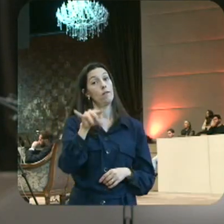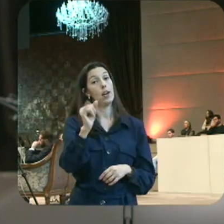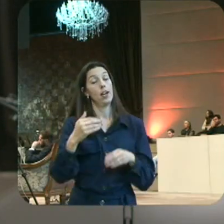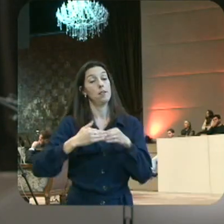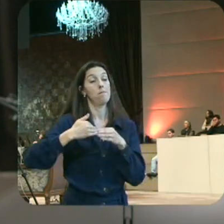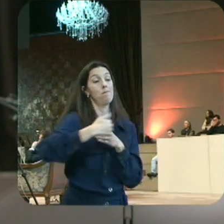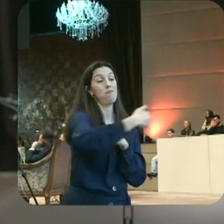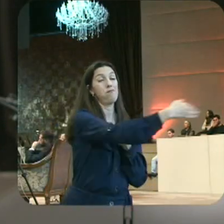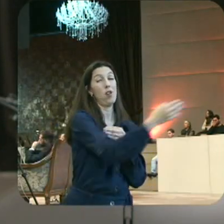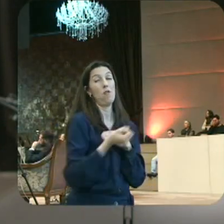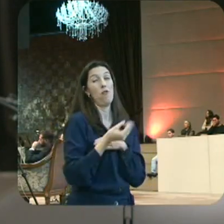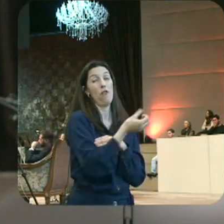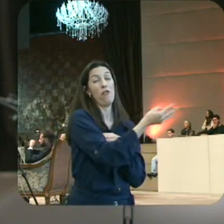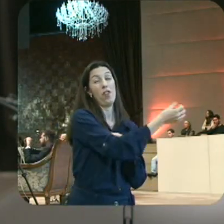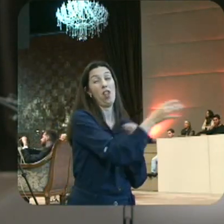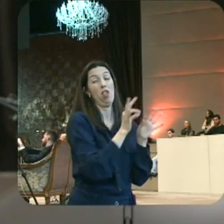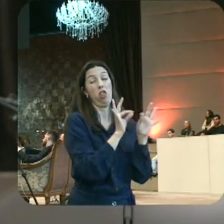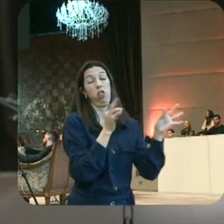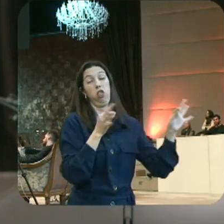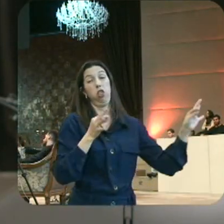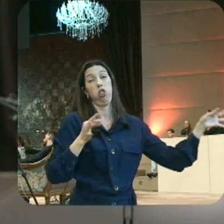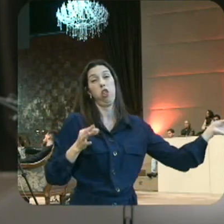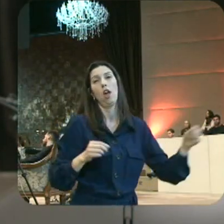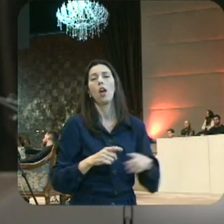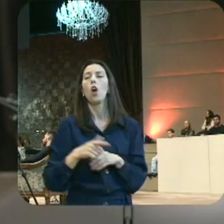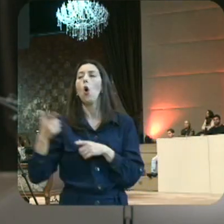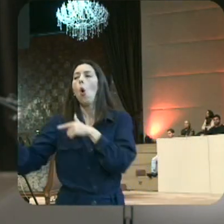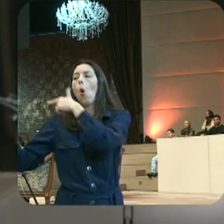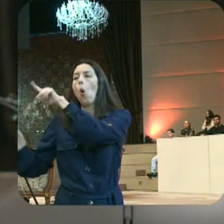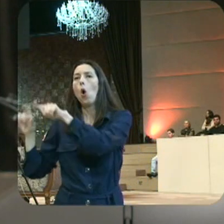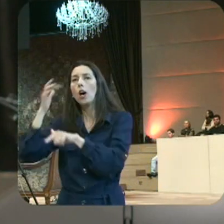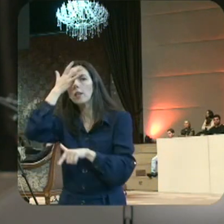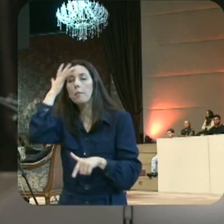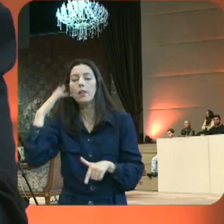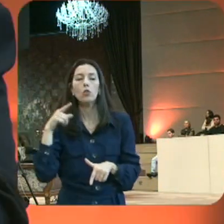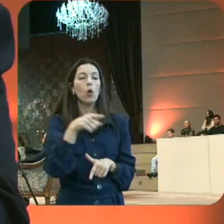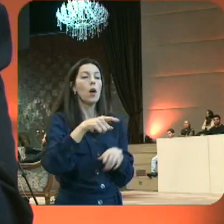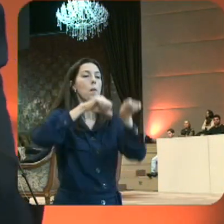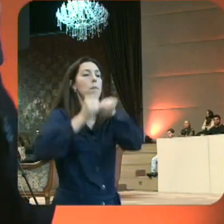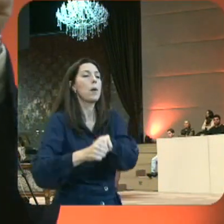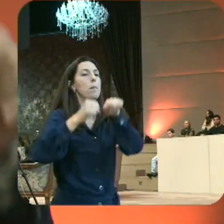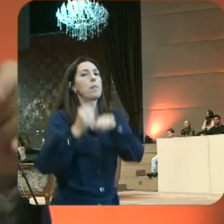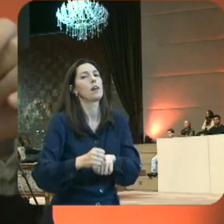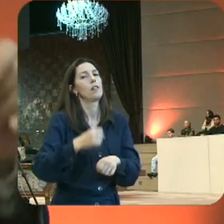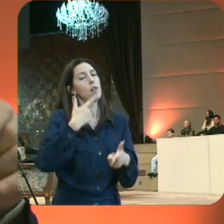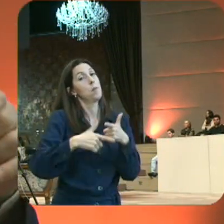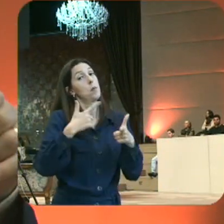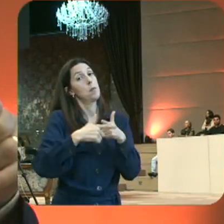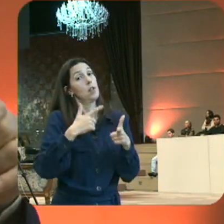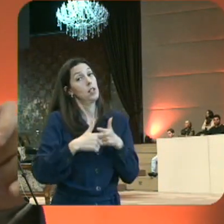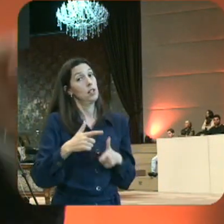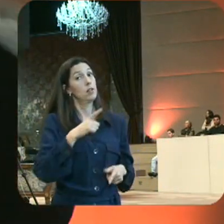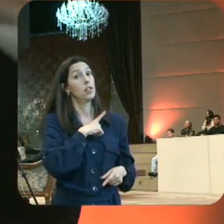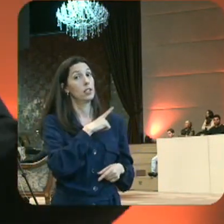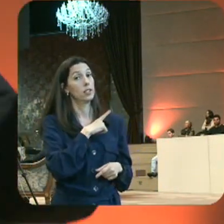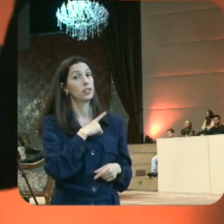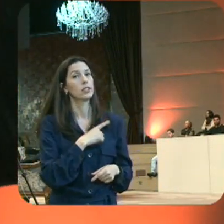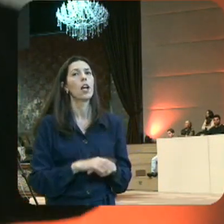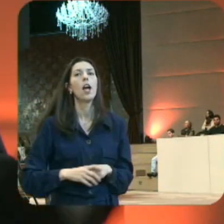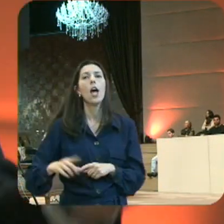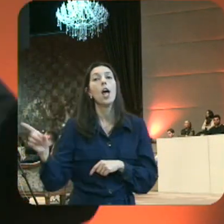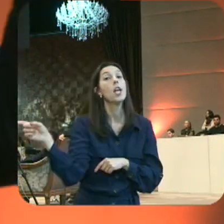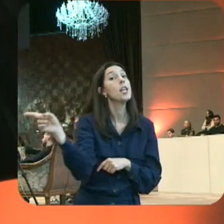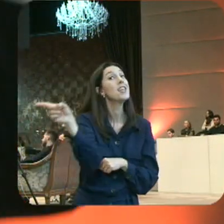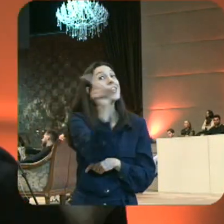caminho. E outros que chegarem aqui vão encontrar a bomba danificada e vão morrer de sede.